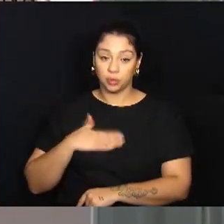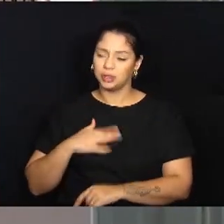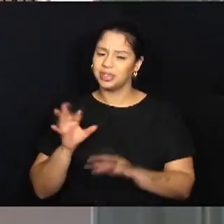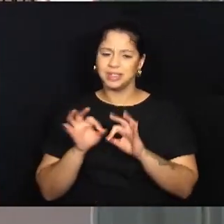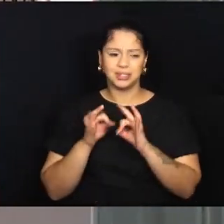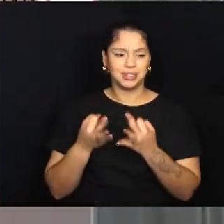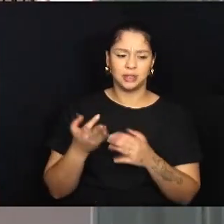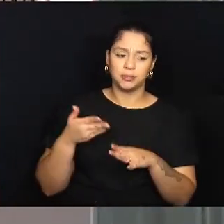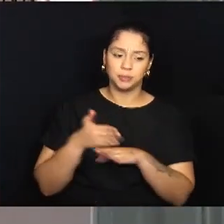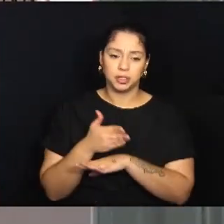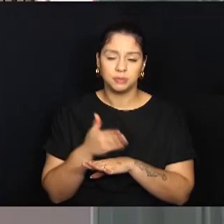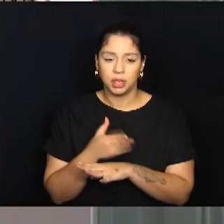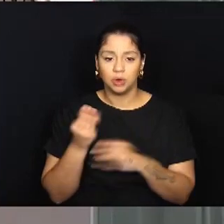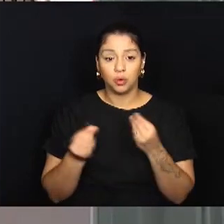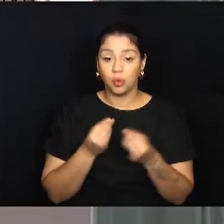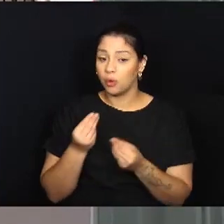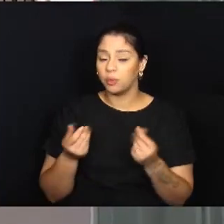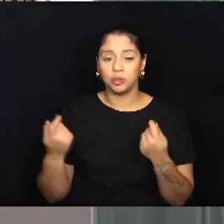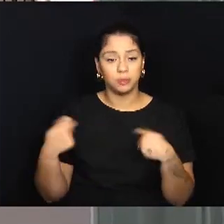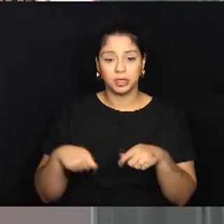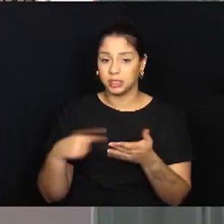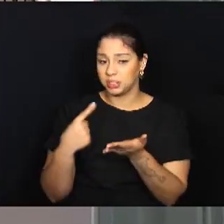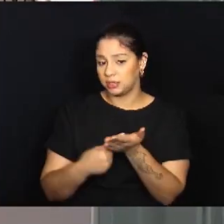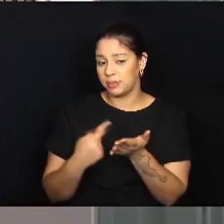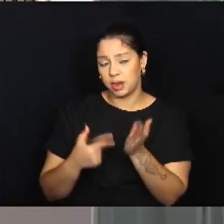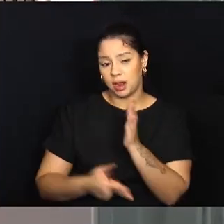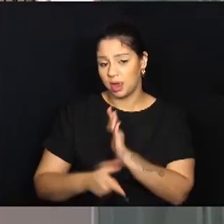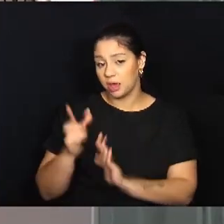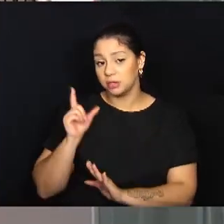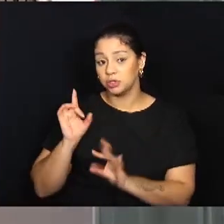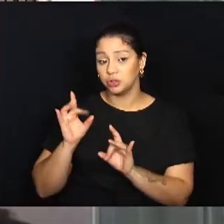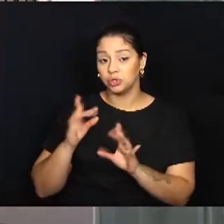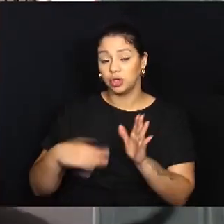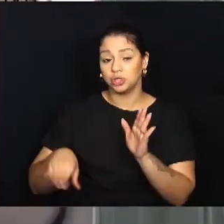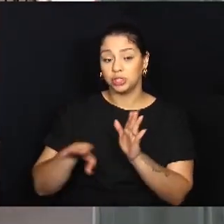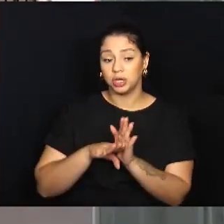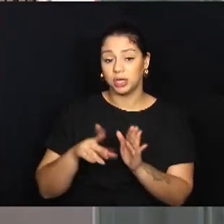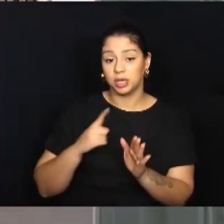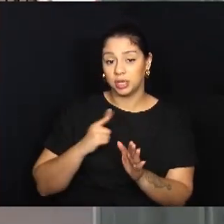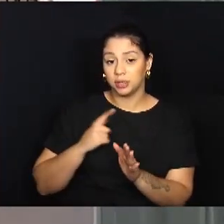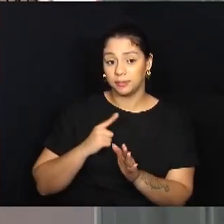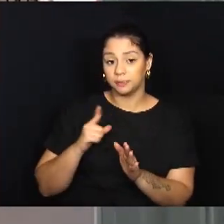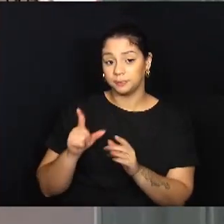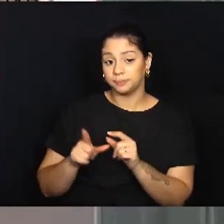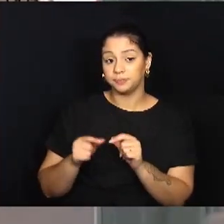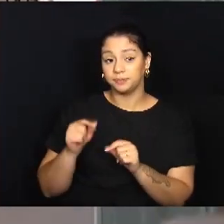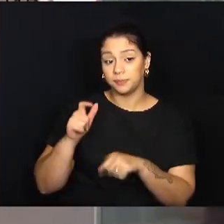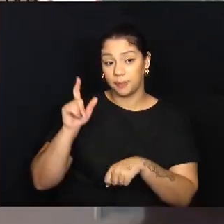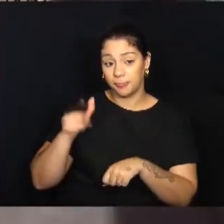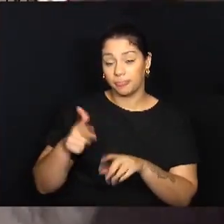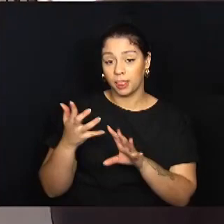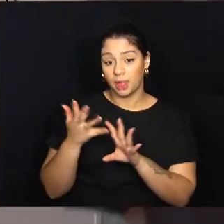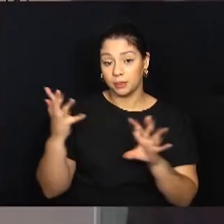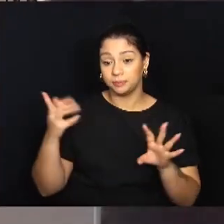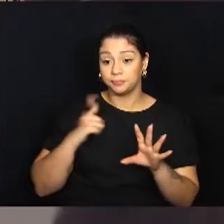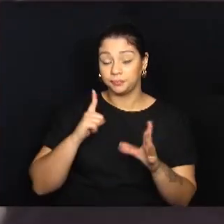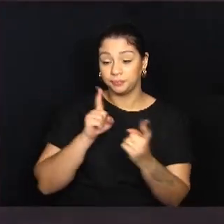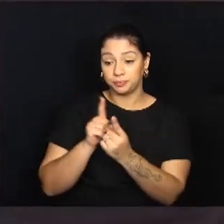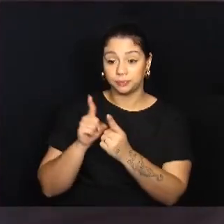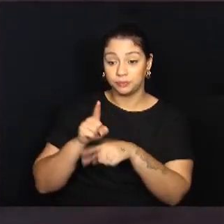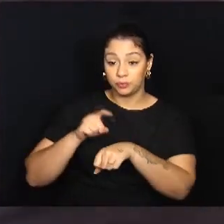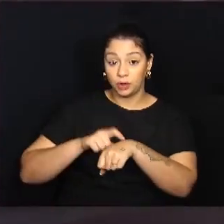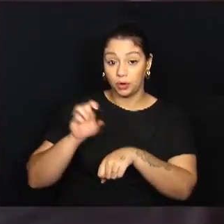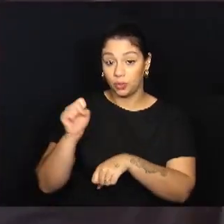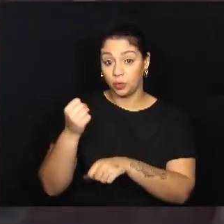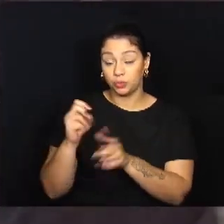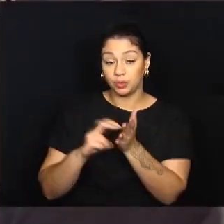participar, não precisa fazer andamento prévio, né? Só chegar no local, vai pegar uma senhazinha por hora de chegada. O atendimento é das 8 da manhã